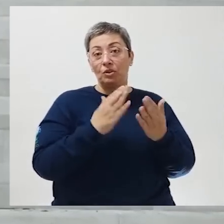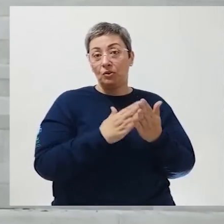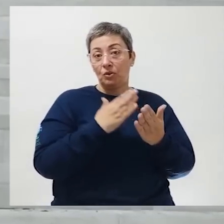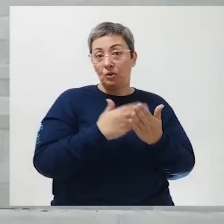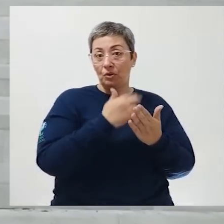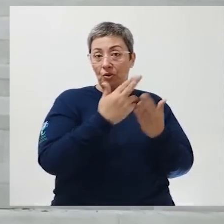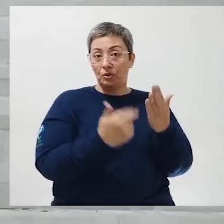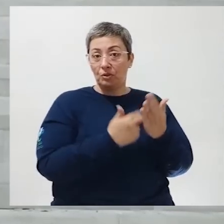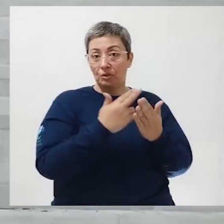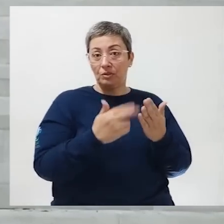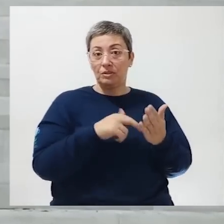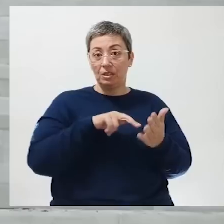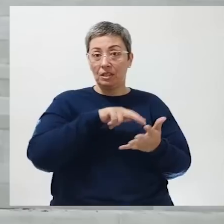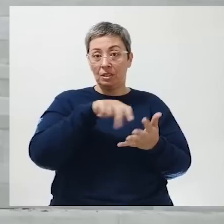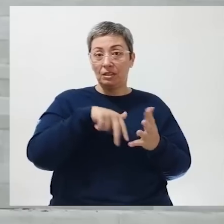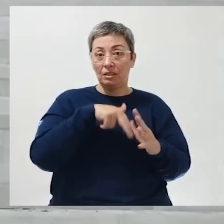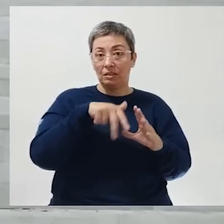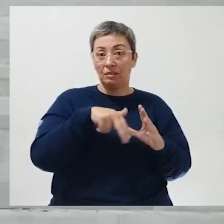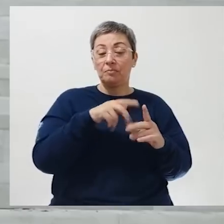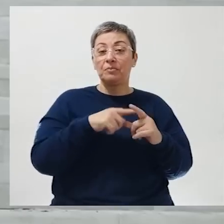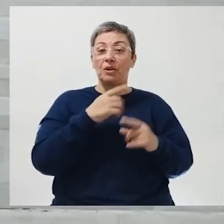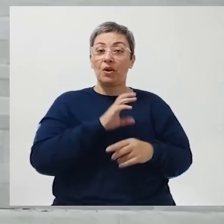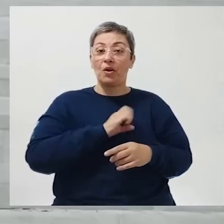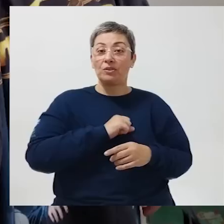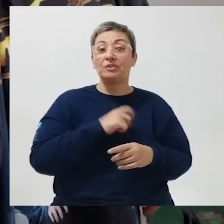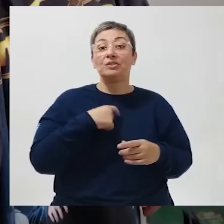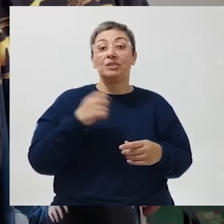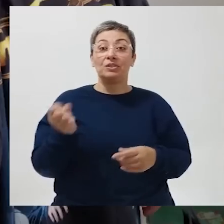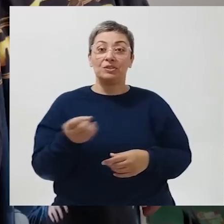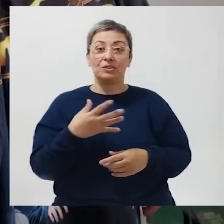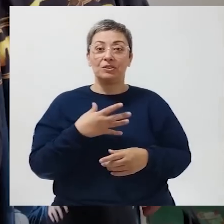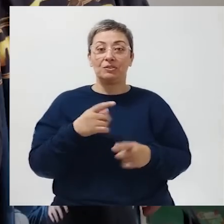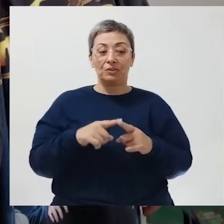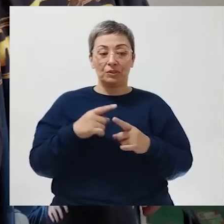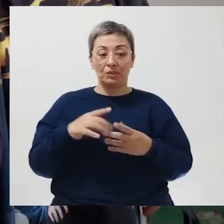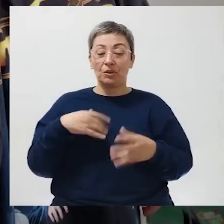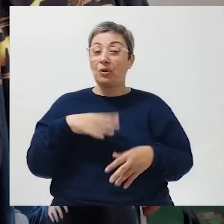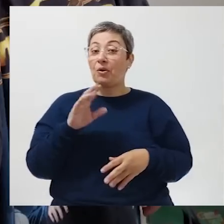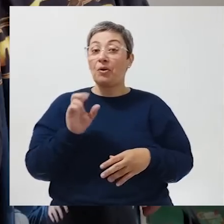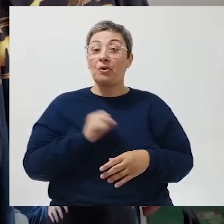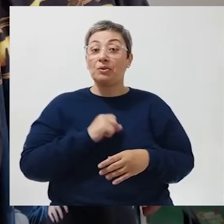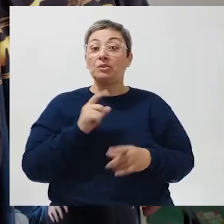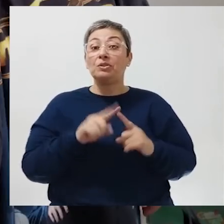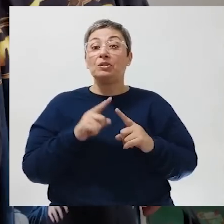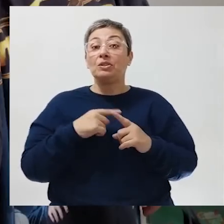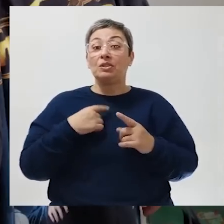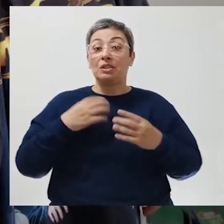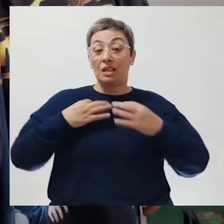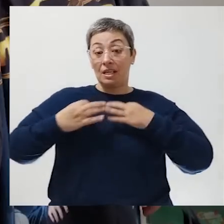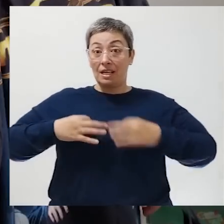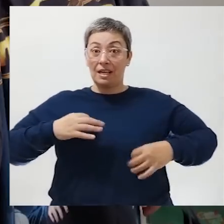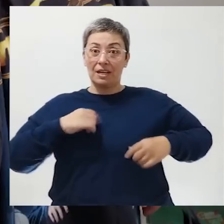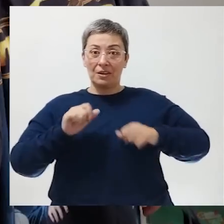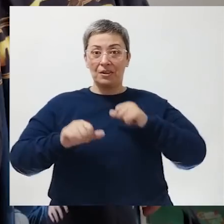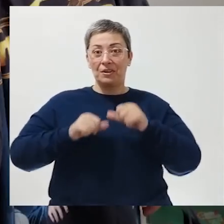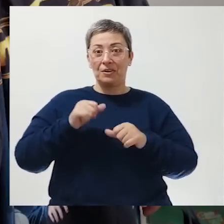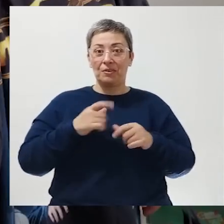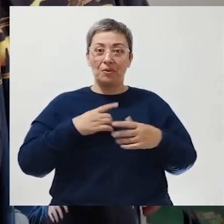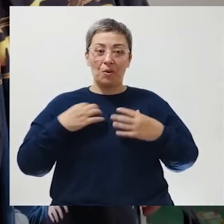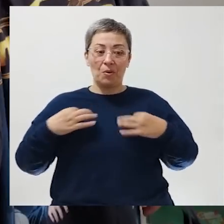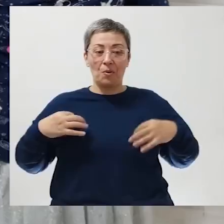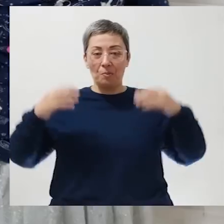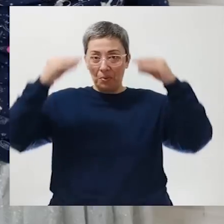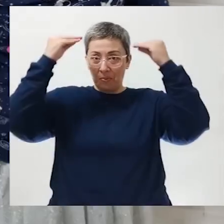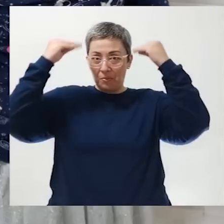estão ali. Porque as crianças gostam de novidade. Uma coisa que as crianças gostam muito é o cantinho da fantasia. Com